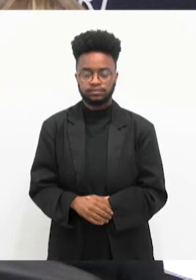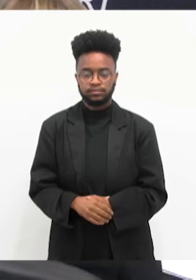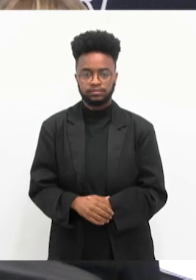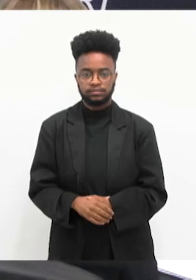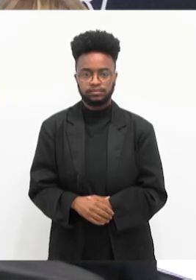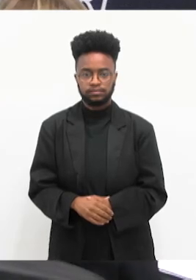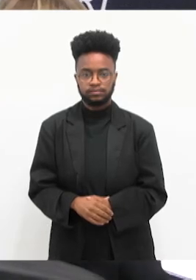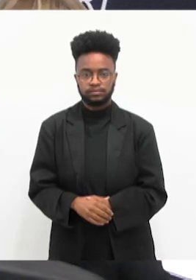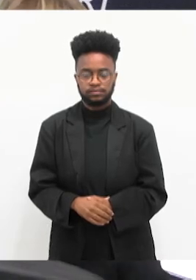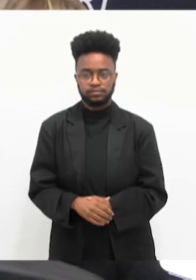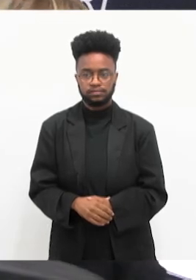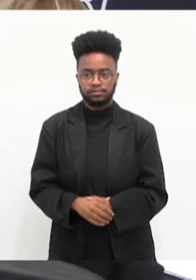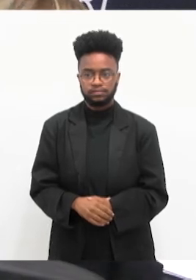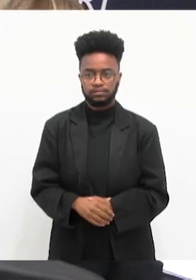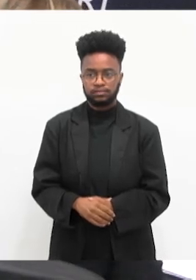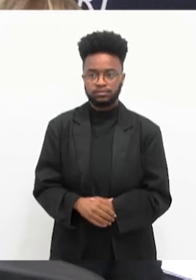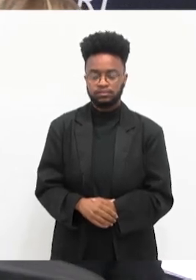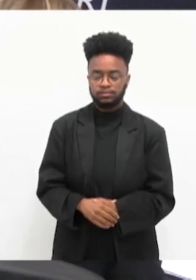errado.